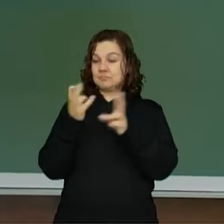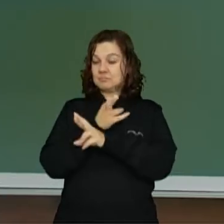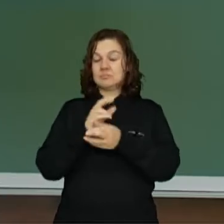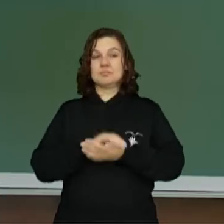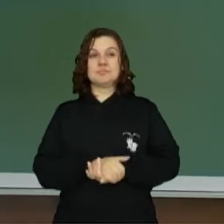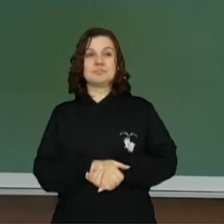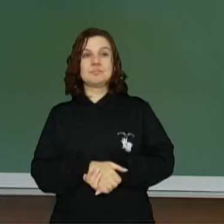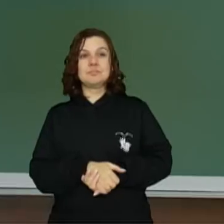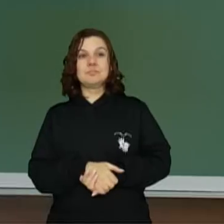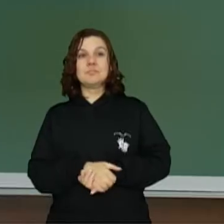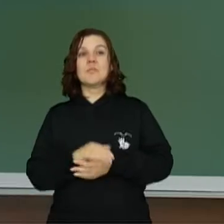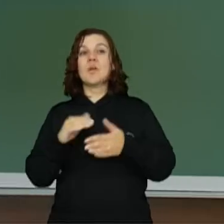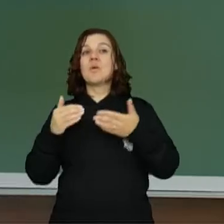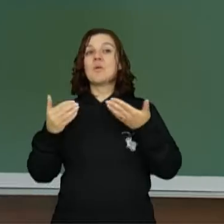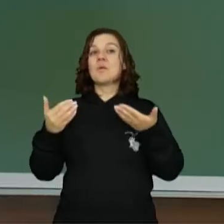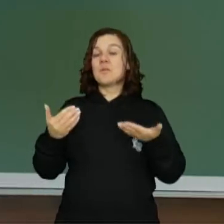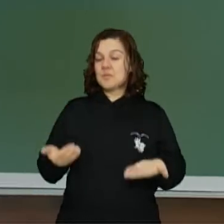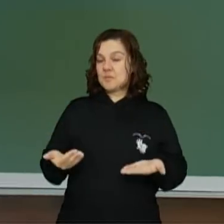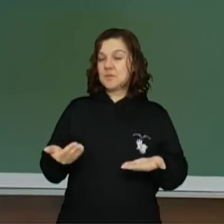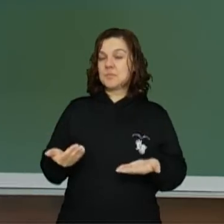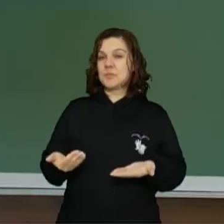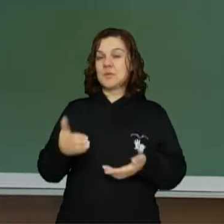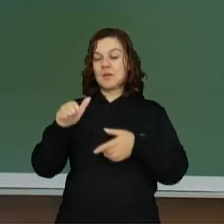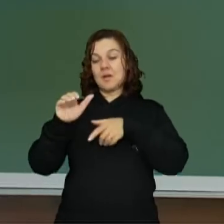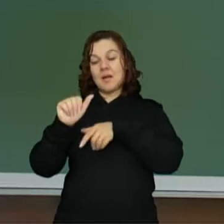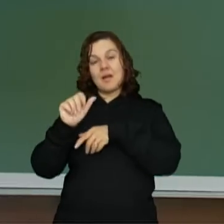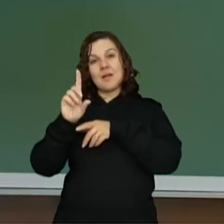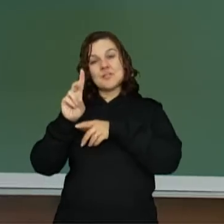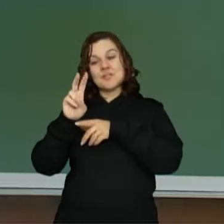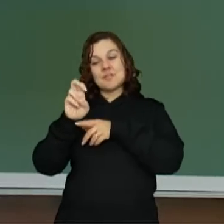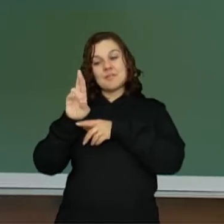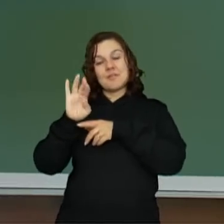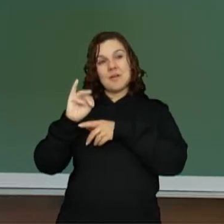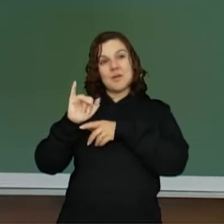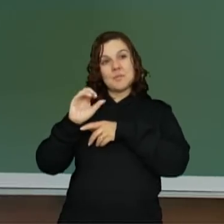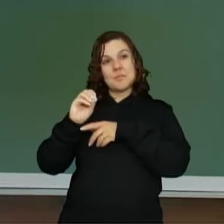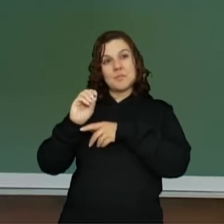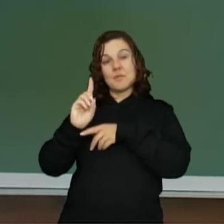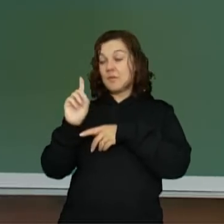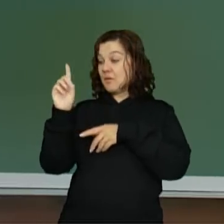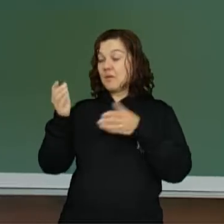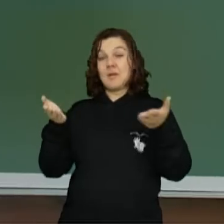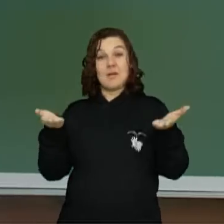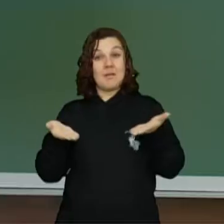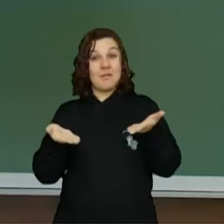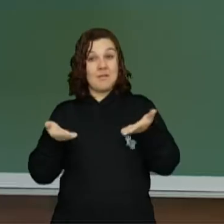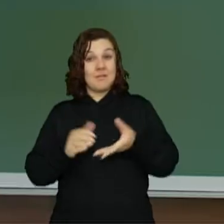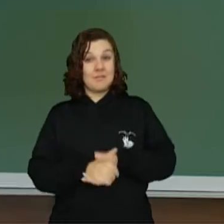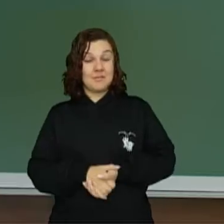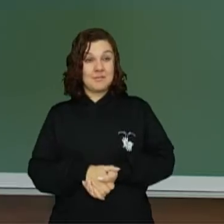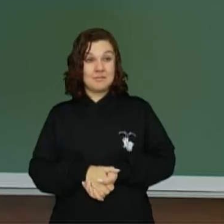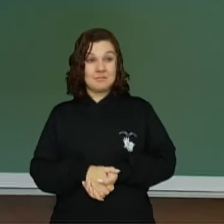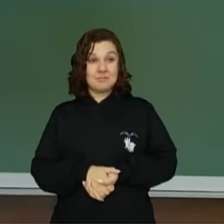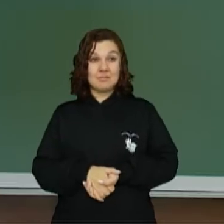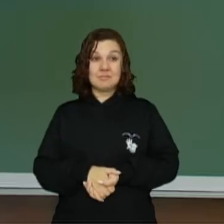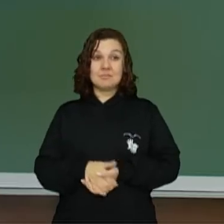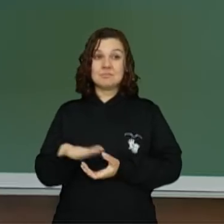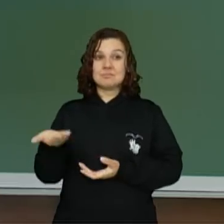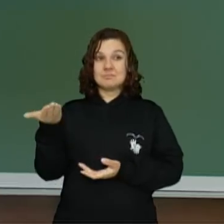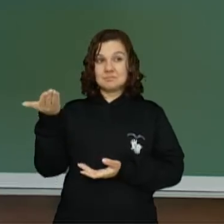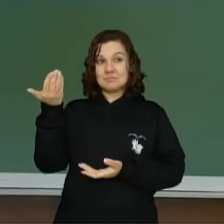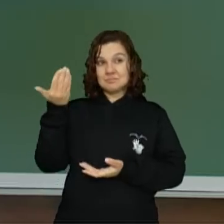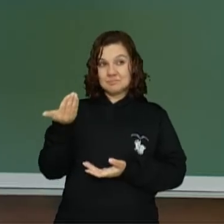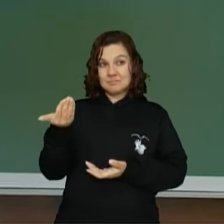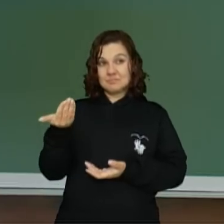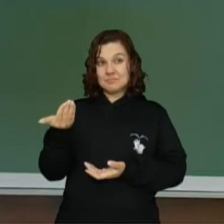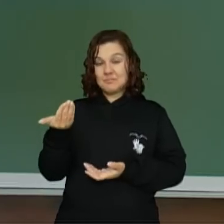relacionar. Qual é o advérbio que nós temos ali? O agora. Então, é claro,